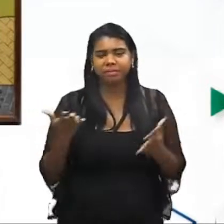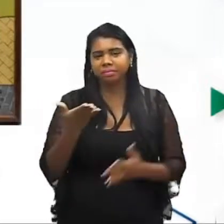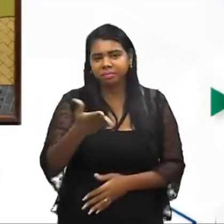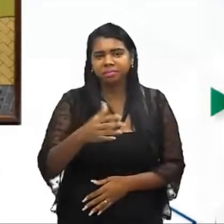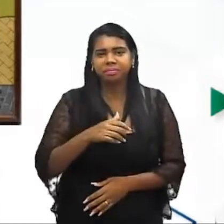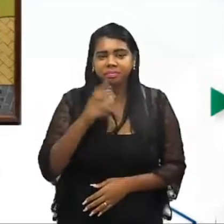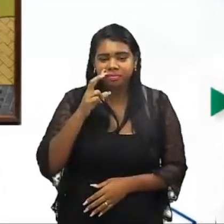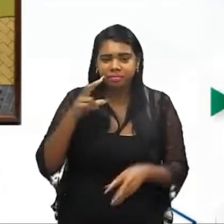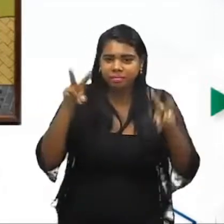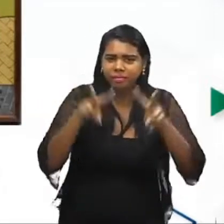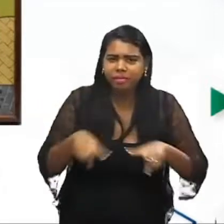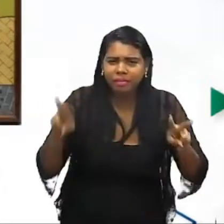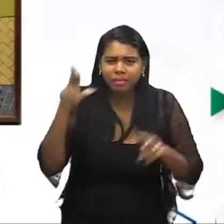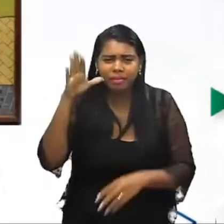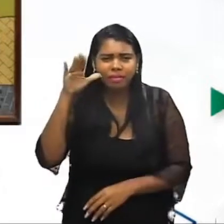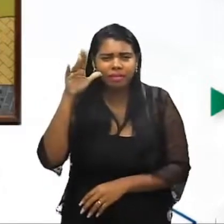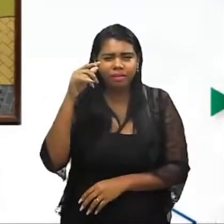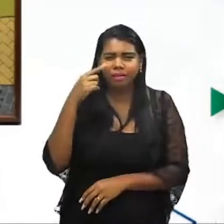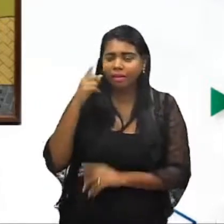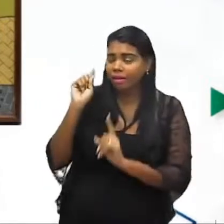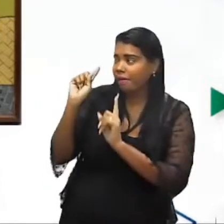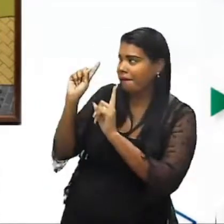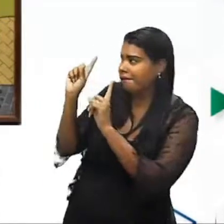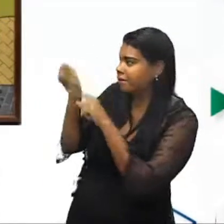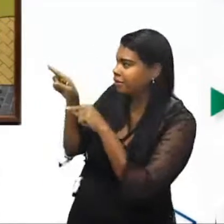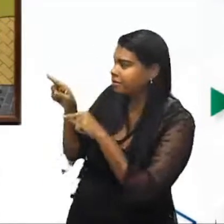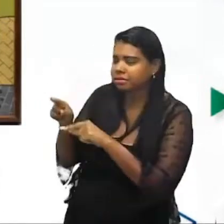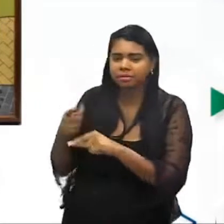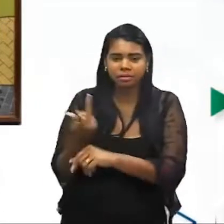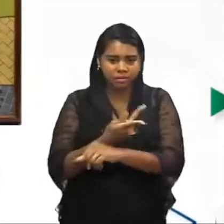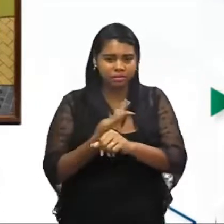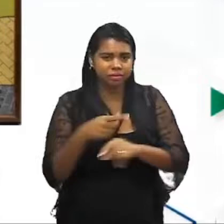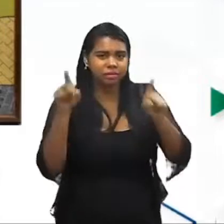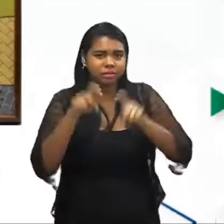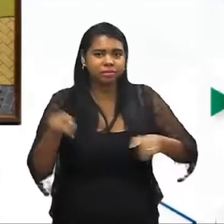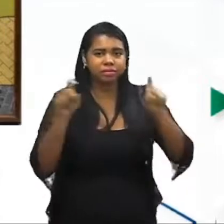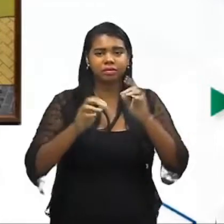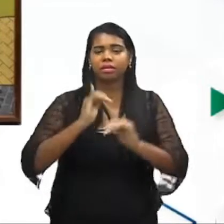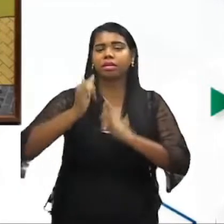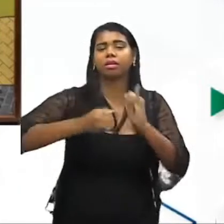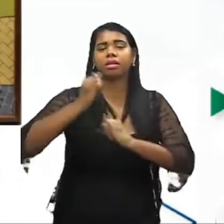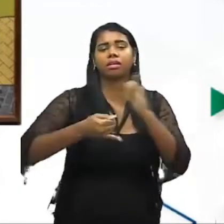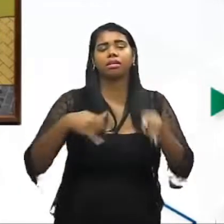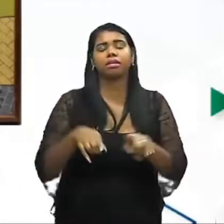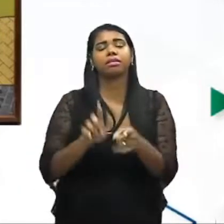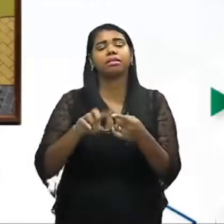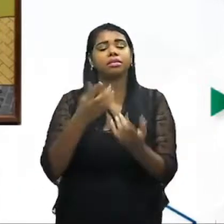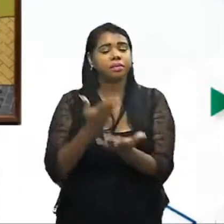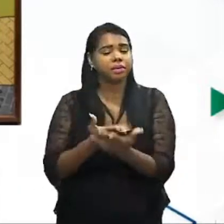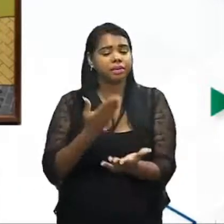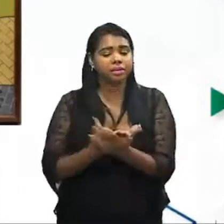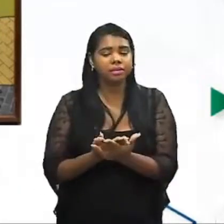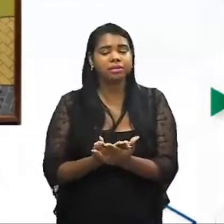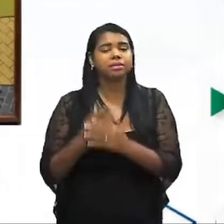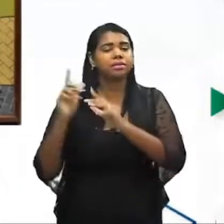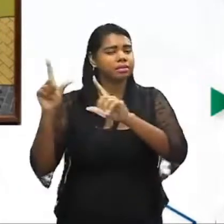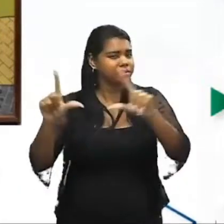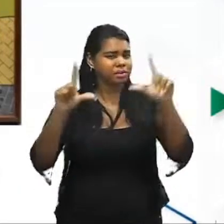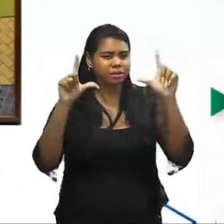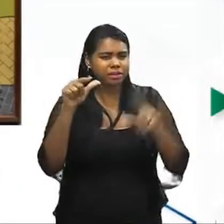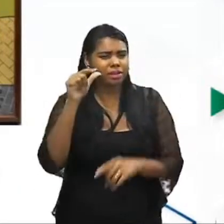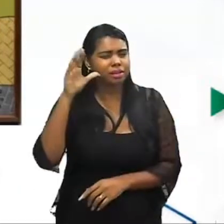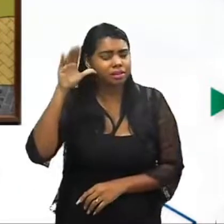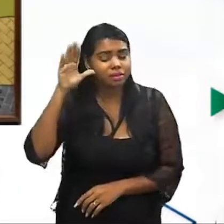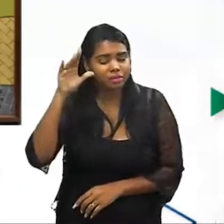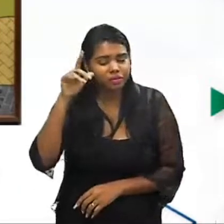você olhar, se você tiver curiosidade de colocar lá no Google, na internet, você vai ter, porque aqui na aula a gente põe um slide, né? Então se você tiver curiosidade de